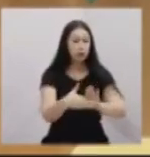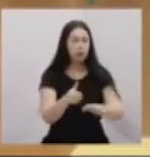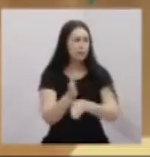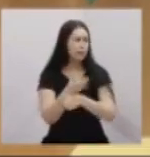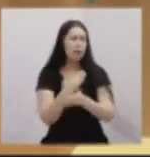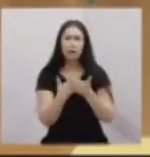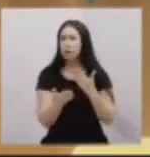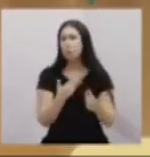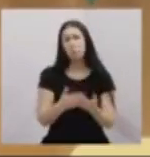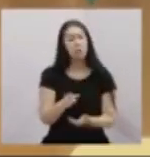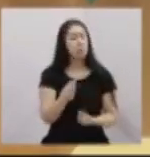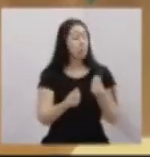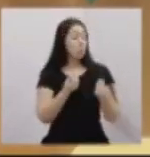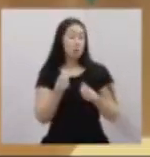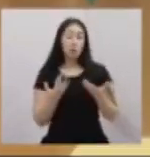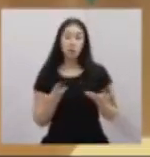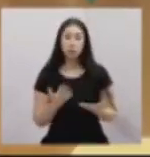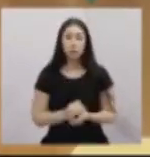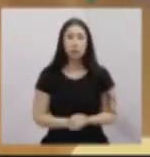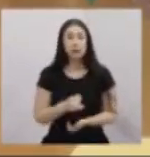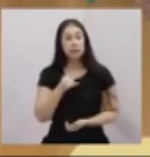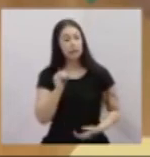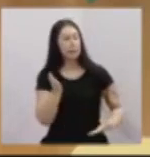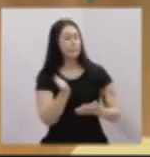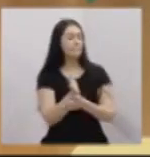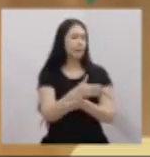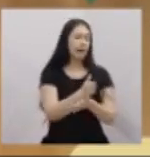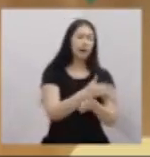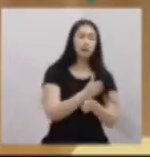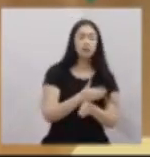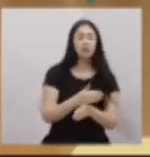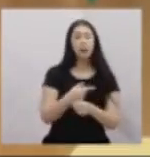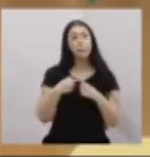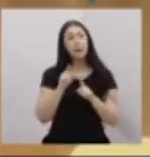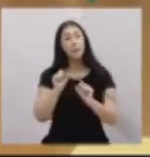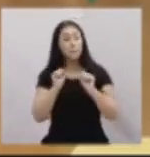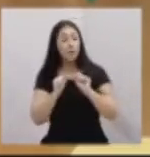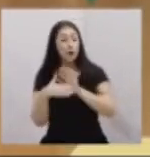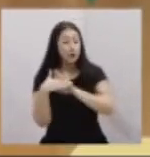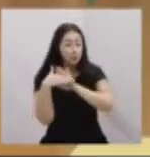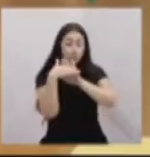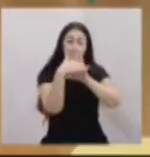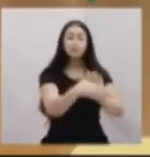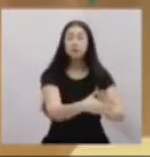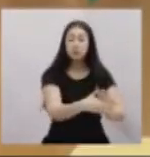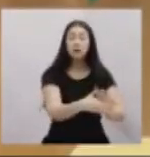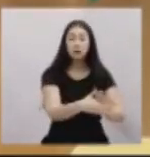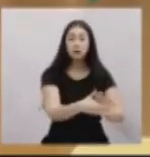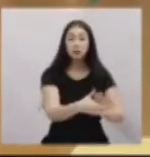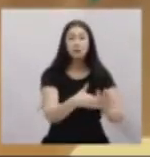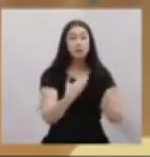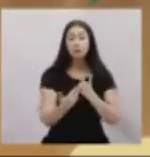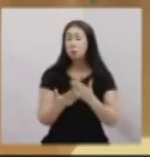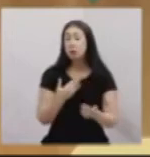Maria Madalena, que é uma pessoa que se perdeu, você pode chegar lá e reconstruir o lar de quem se perdeu. Seja quem